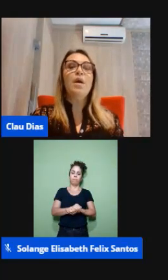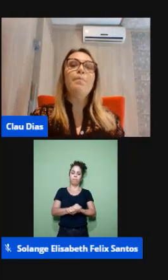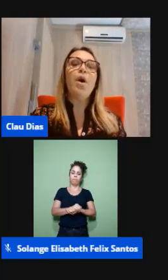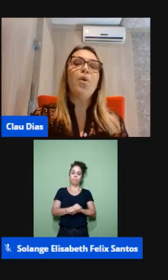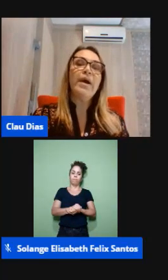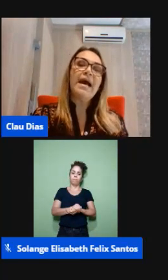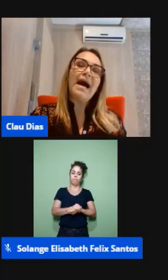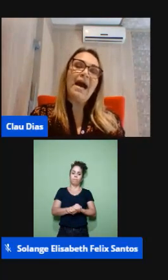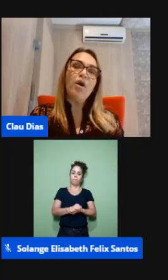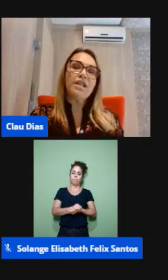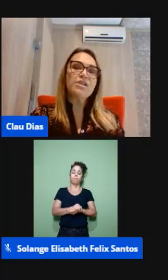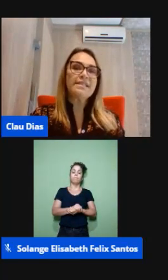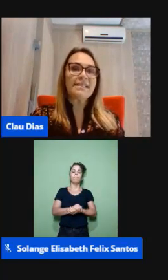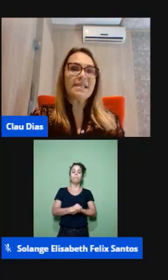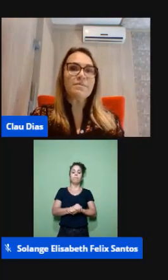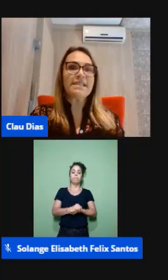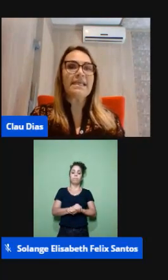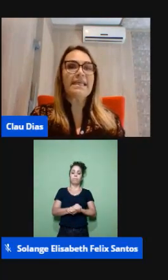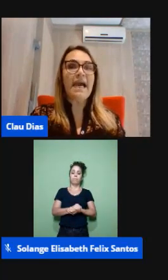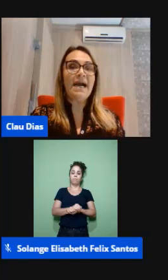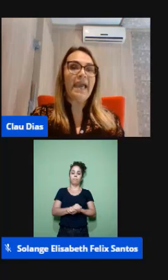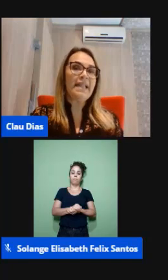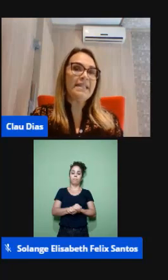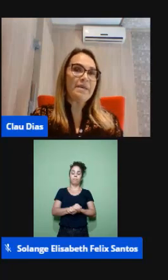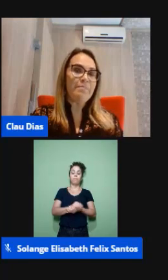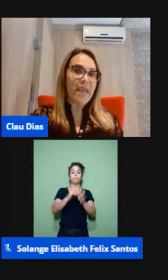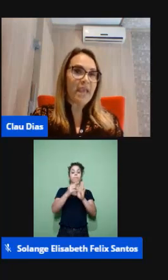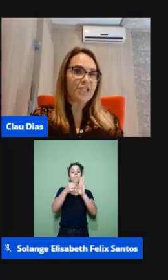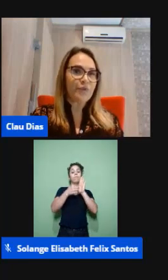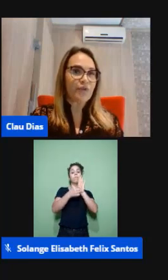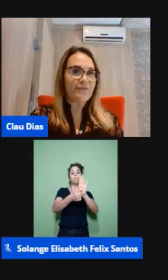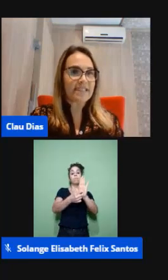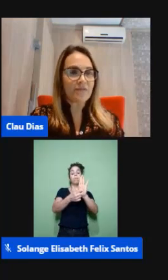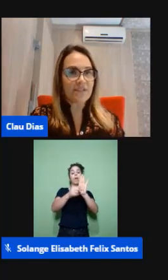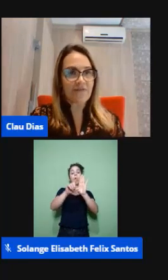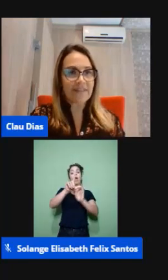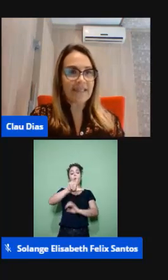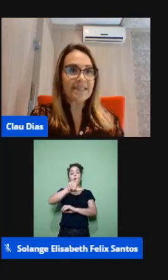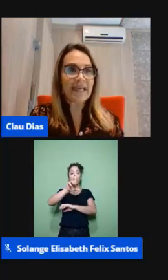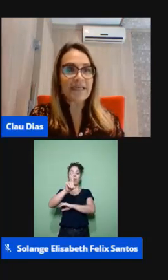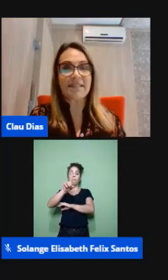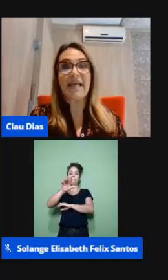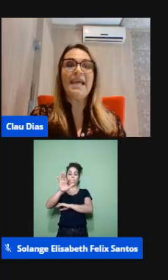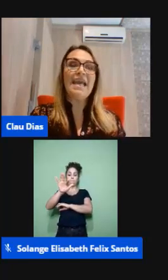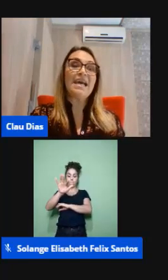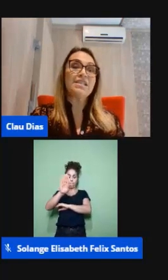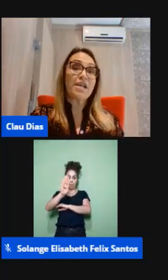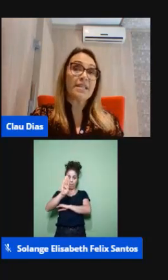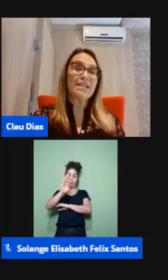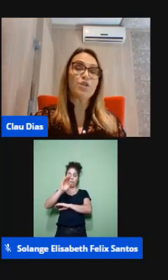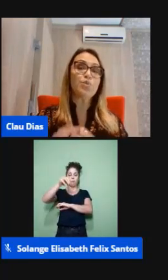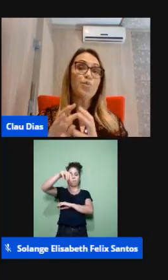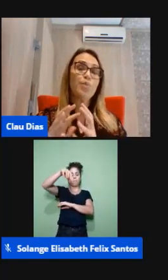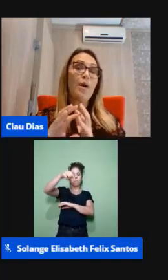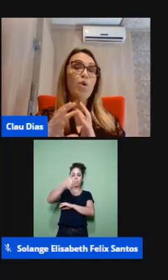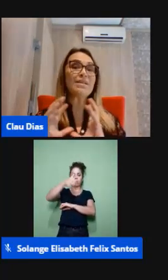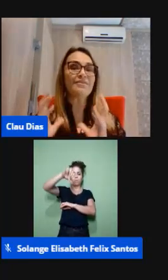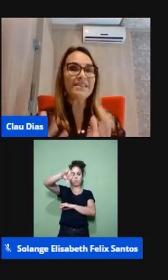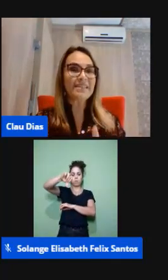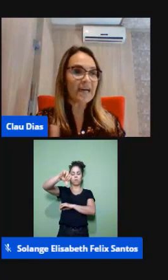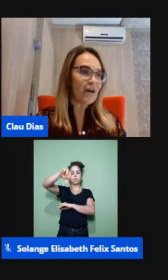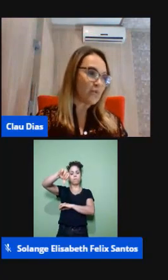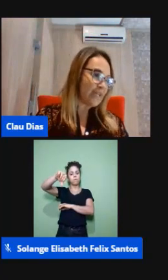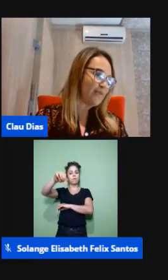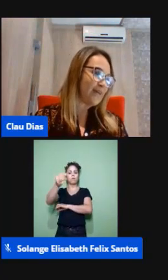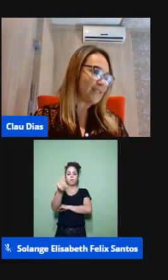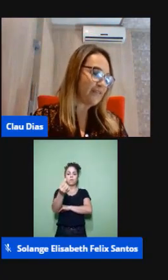Obrigada. Bom, agora nós trazemos aqui a LDB de 1996, né? Ela já traz uma outra